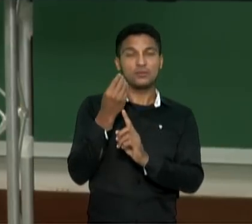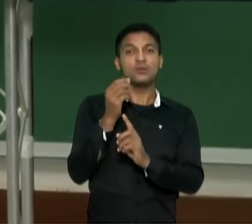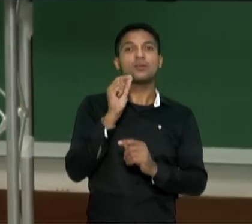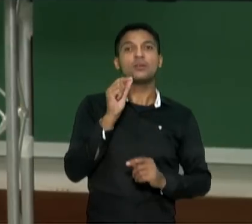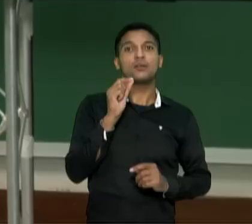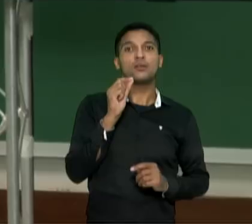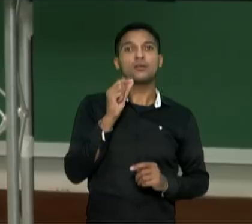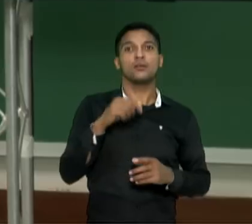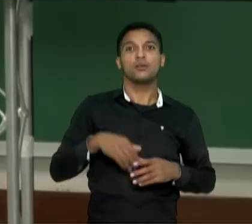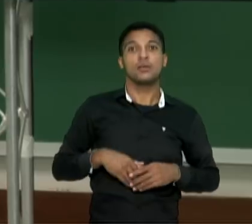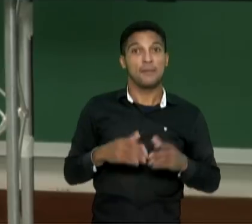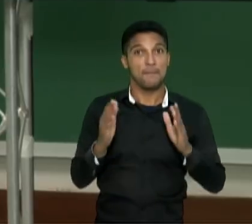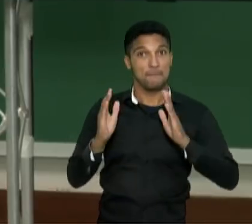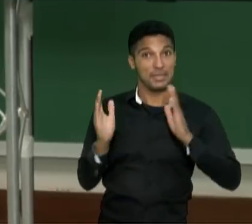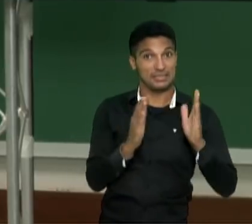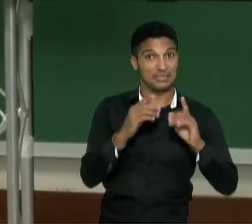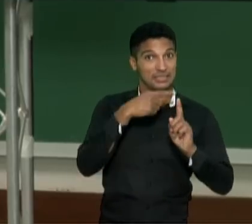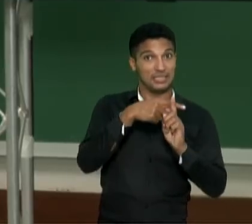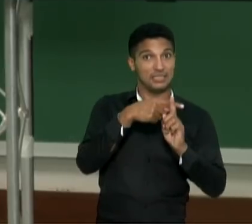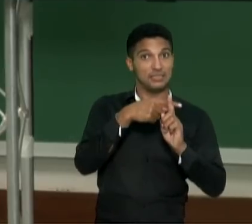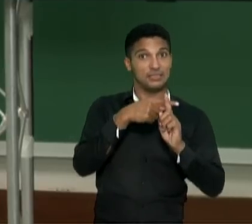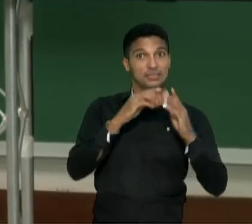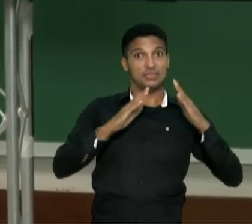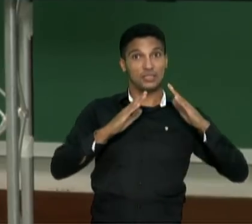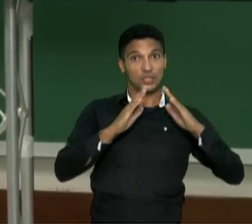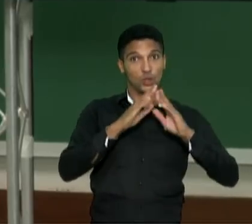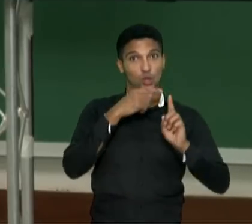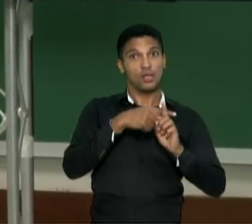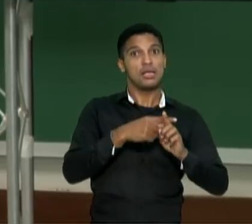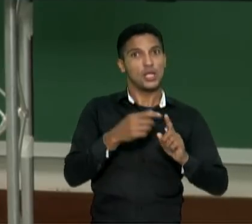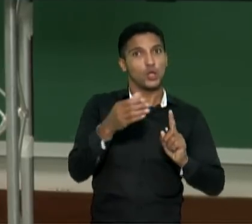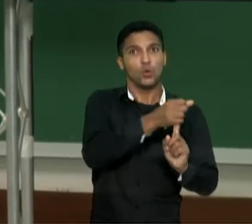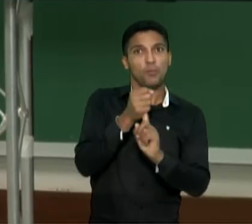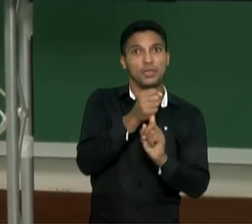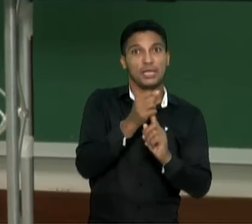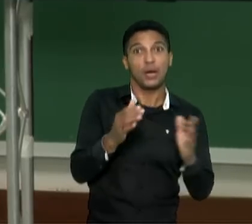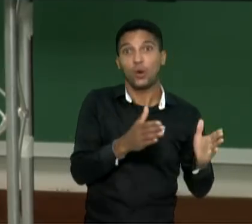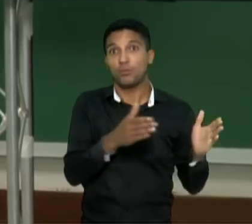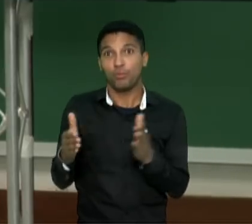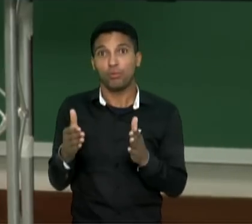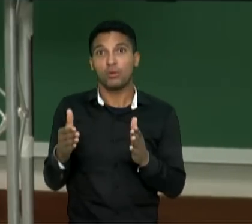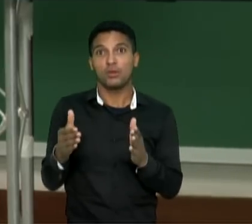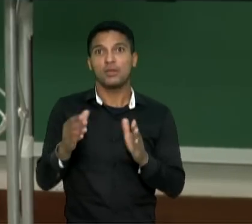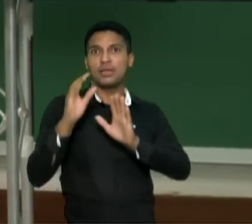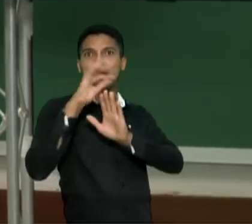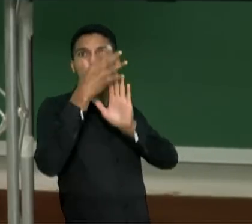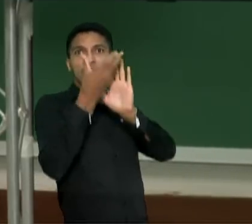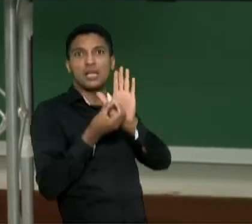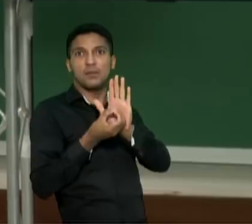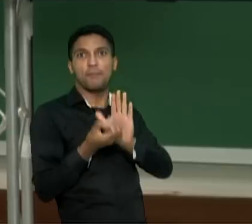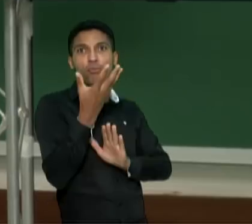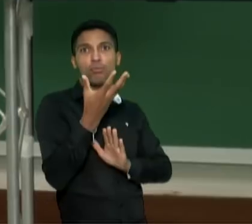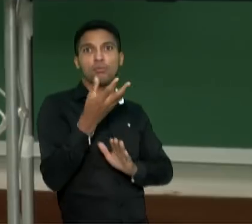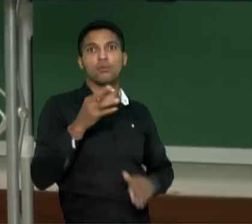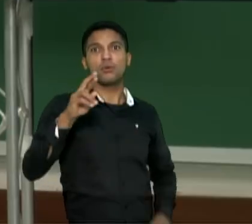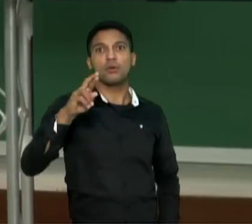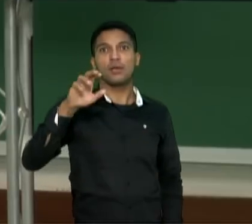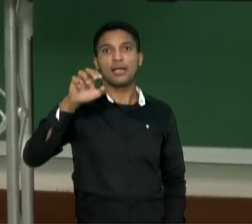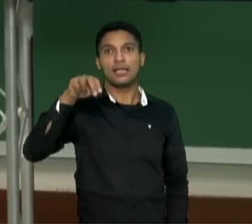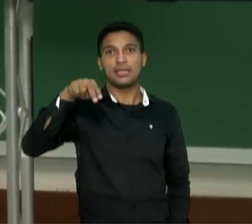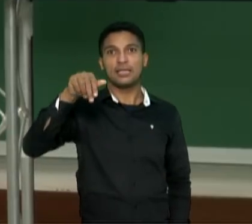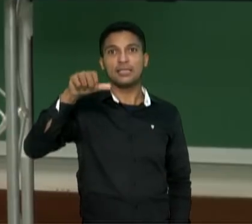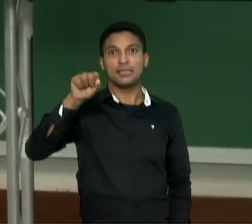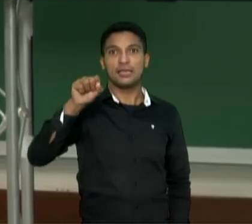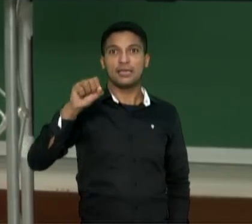nesse potencial humano de compreender, de analisar cientificamente as questões. Então, eles começam a se voltar novamente